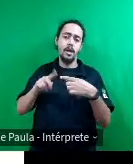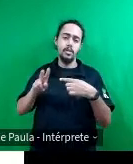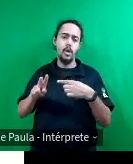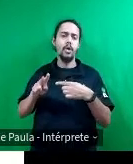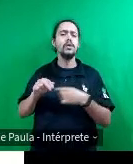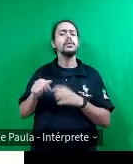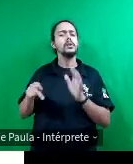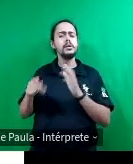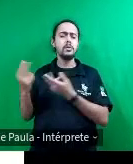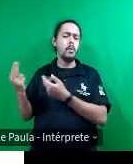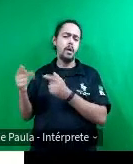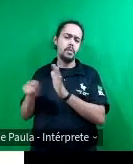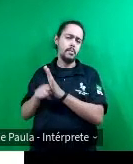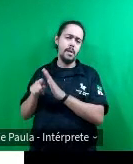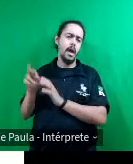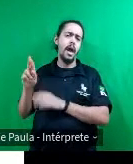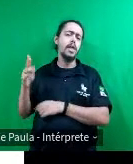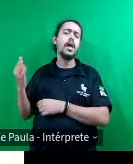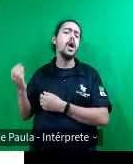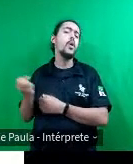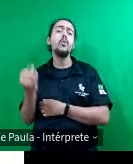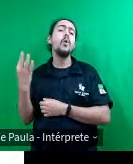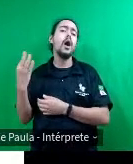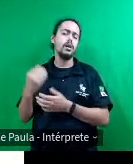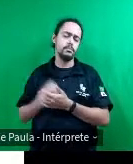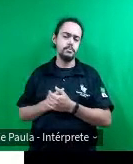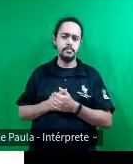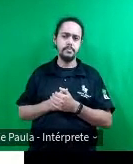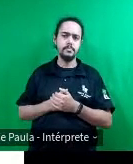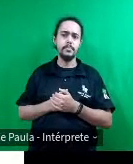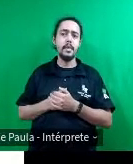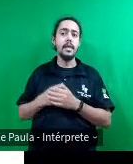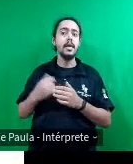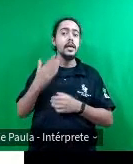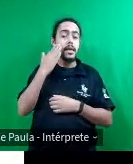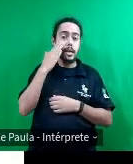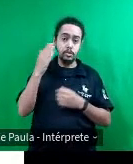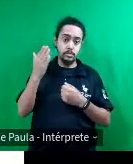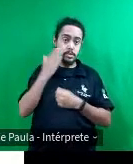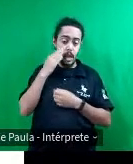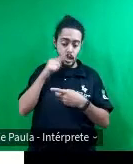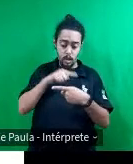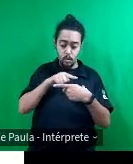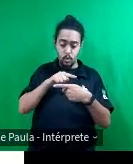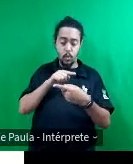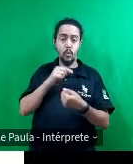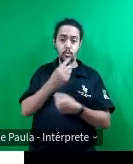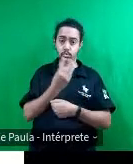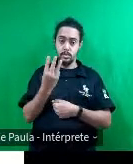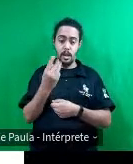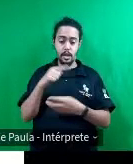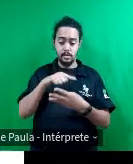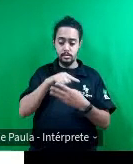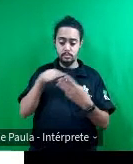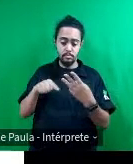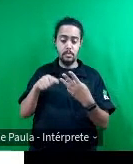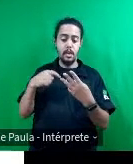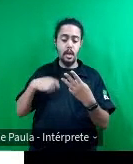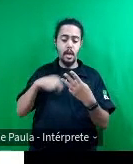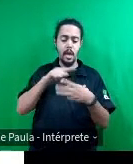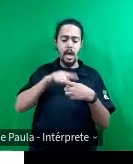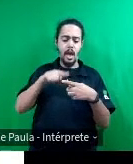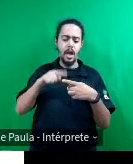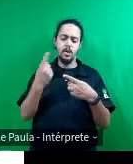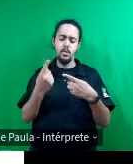valor total que nós temos aqui no nosso gerador, na nossa fonte de tensão. Mas quanto que fica para o R1, para o R2, para o R3?